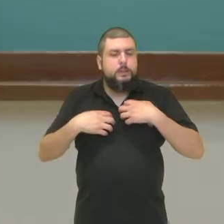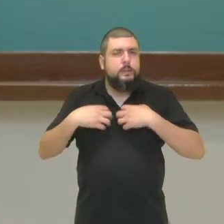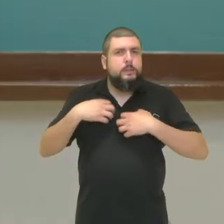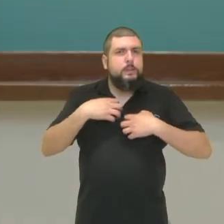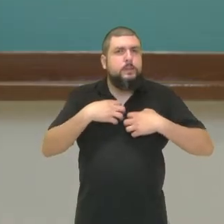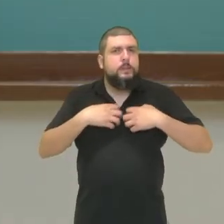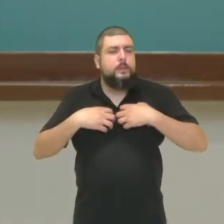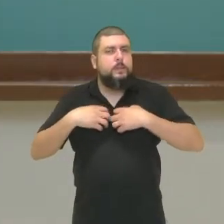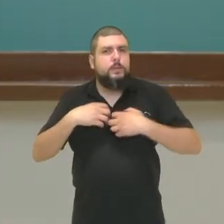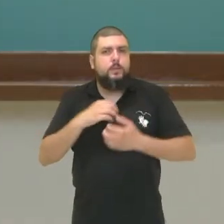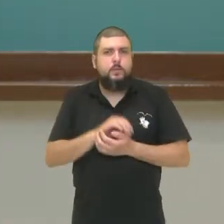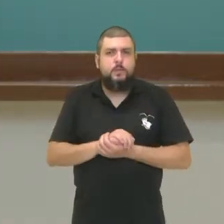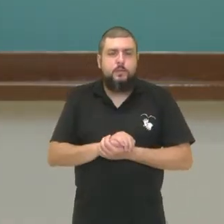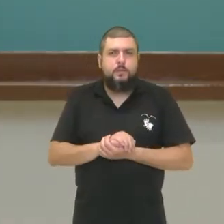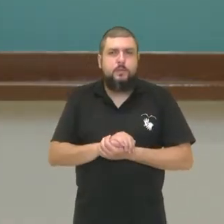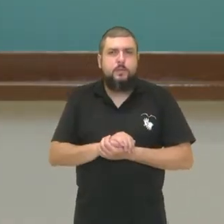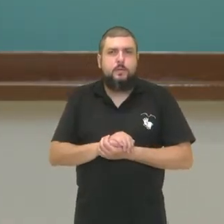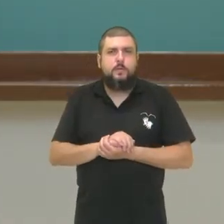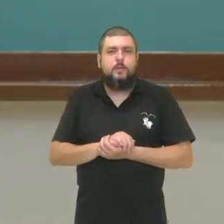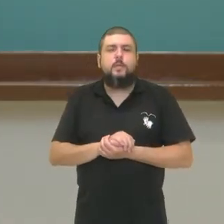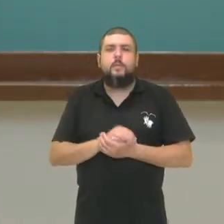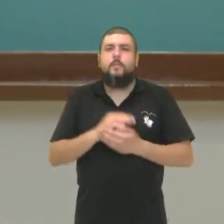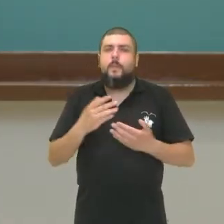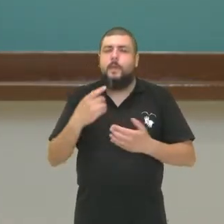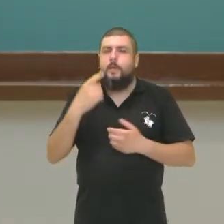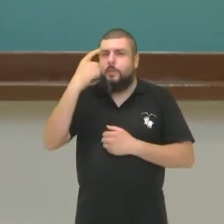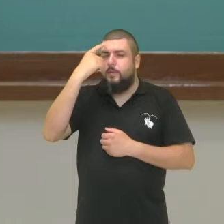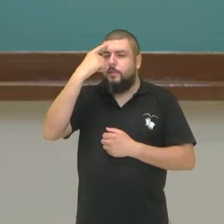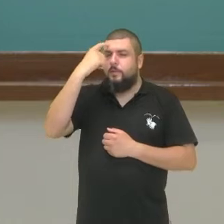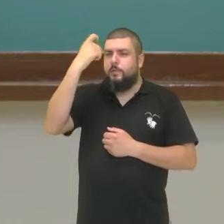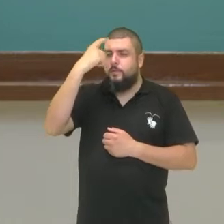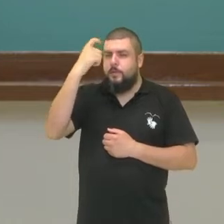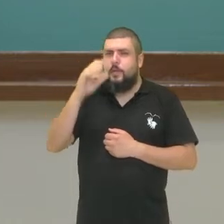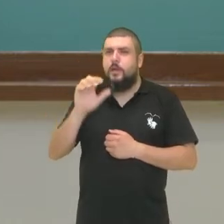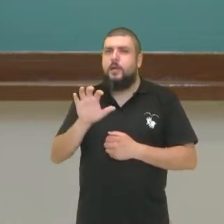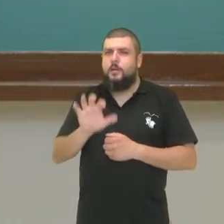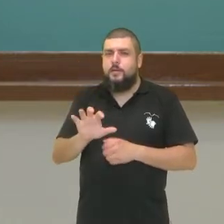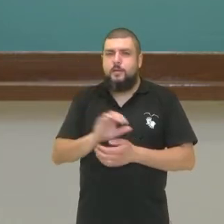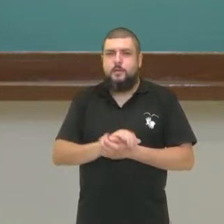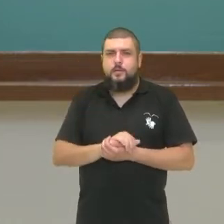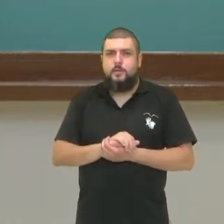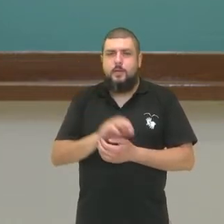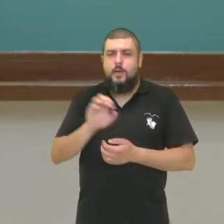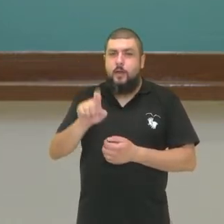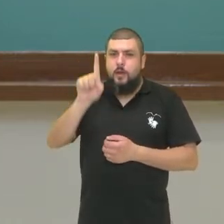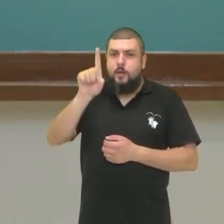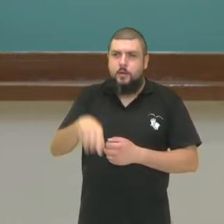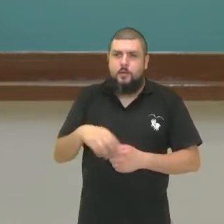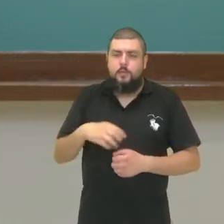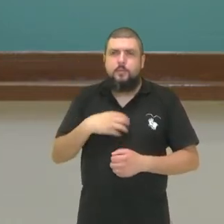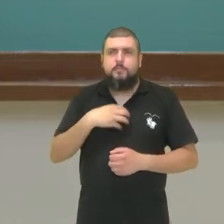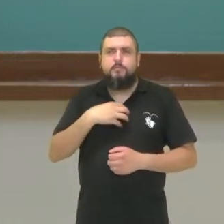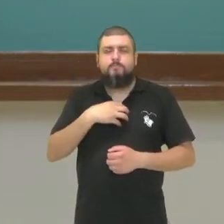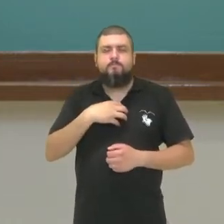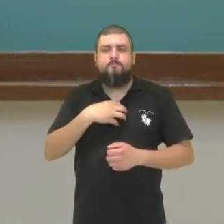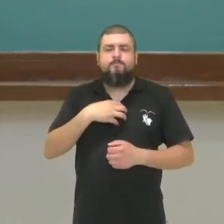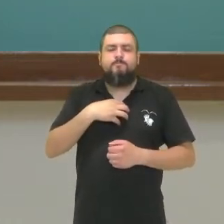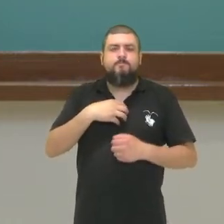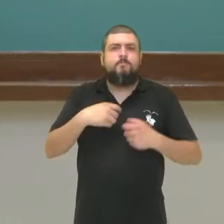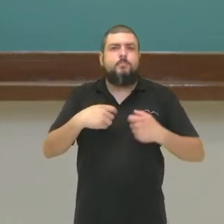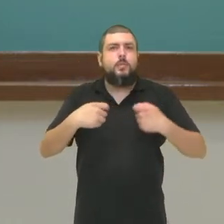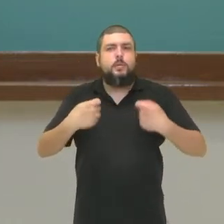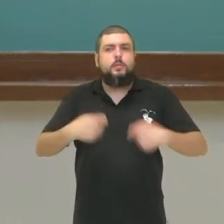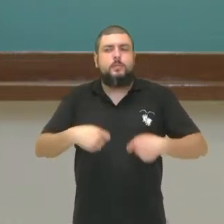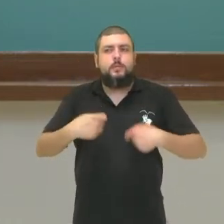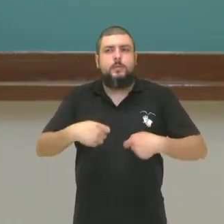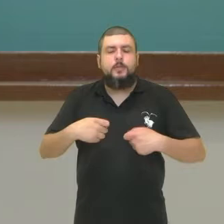joga. Tiago Aquino. A improvisação é isso. Eu, numa situação de desconforto, eu preciso improvisar